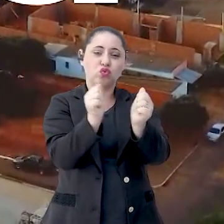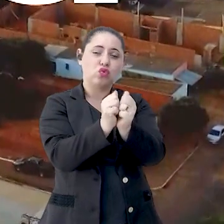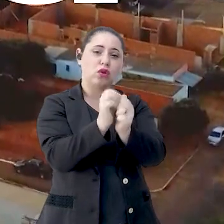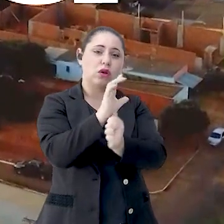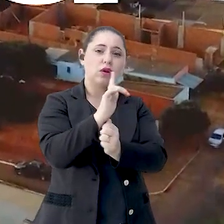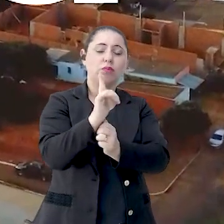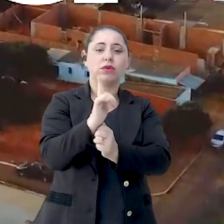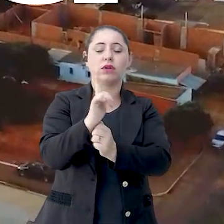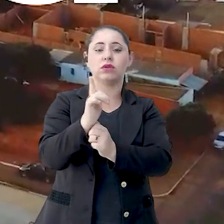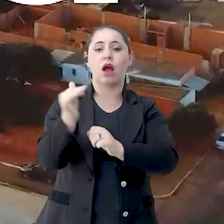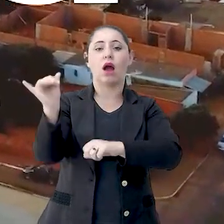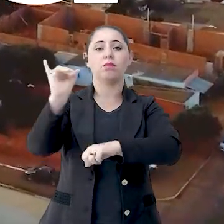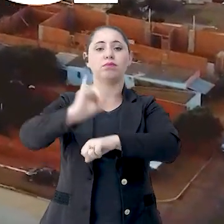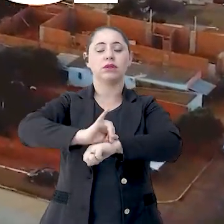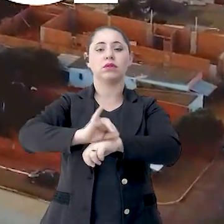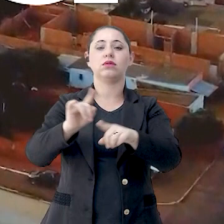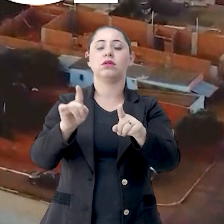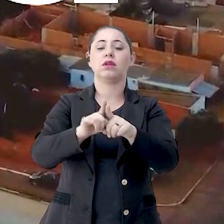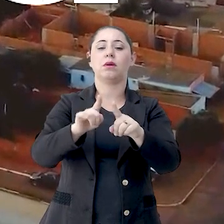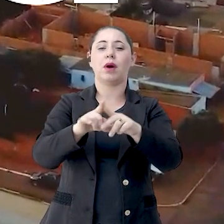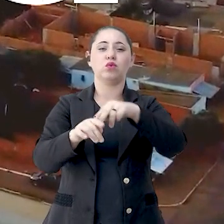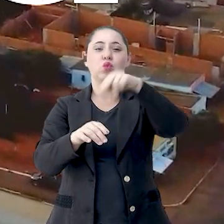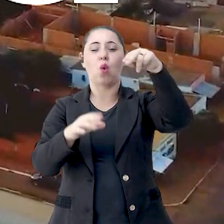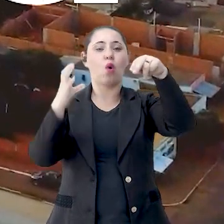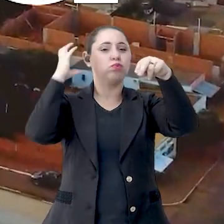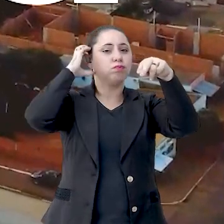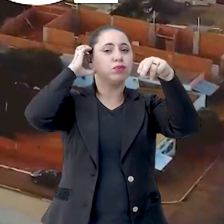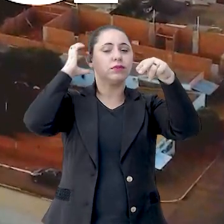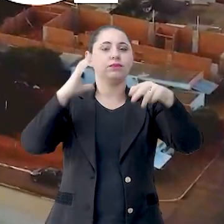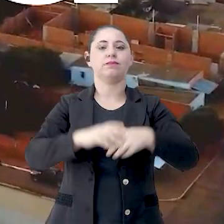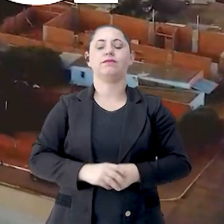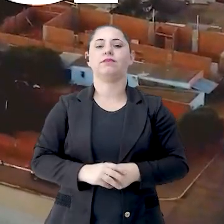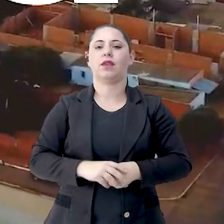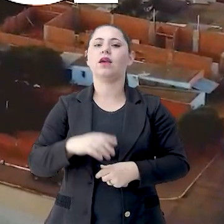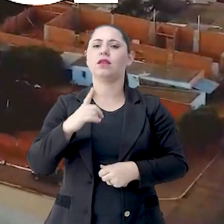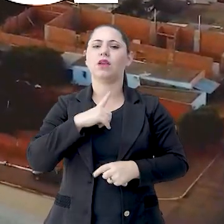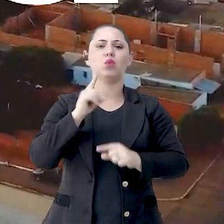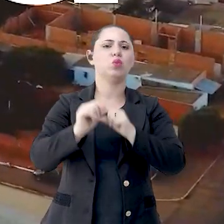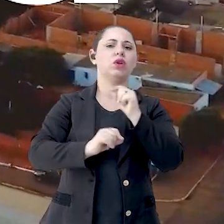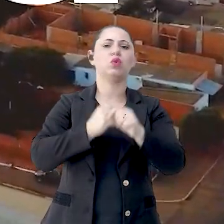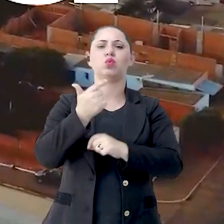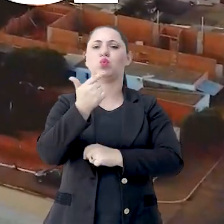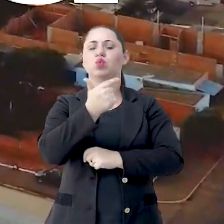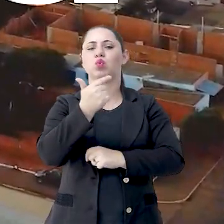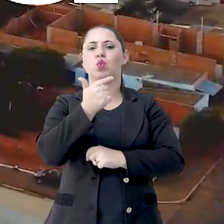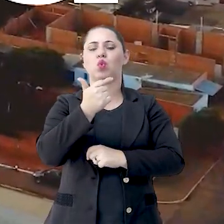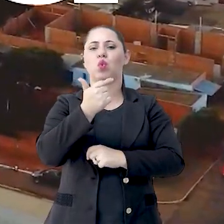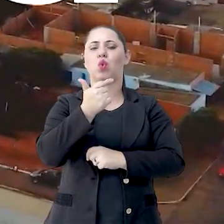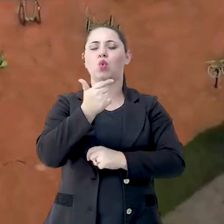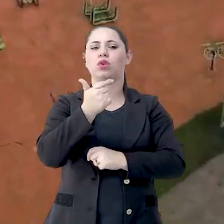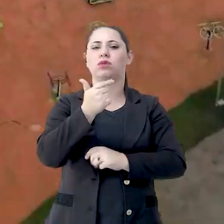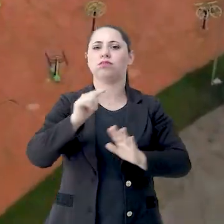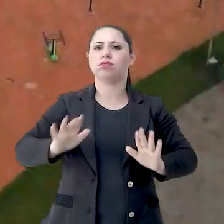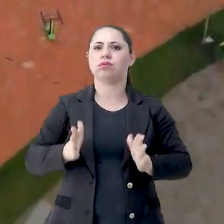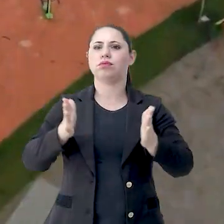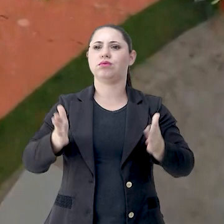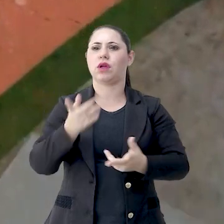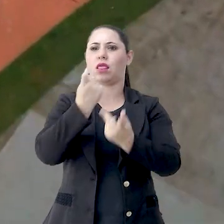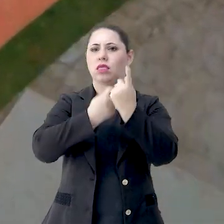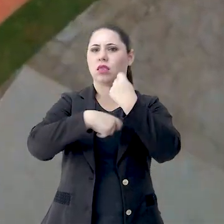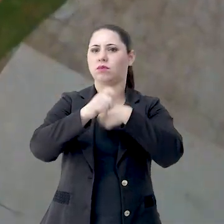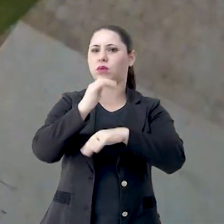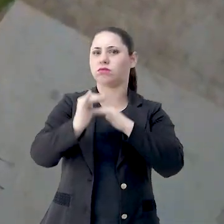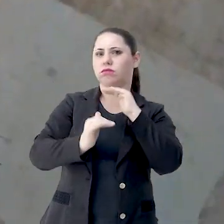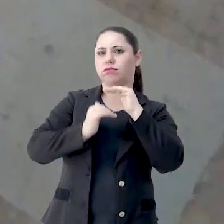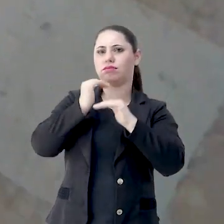BR-163, que liga ao sul com Campo Grande, a capital do estado, e ao norte com Cuiabá. Tem vocação de